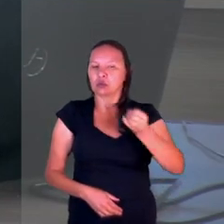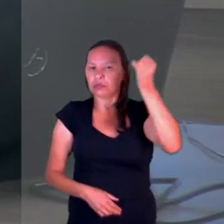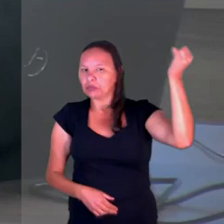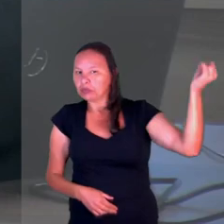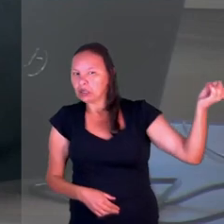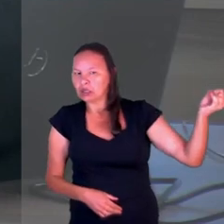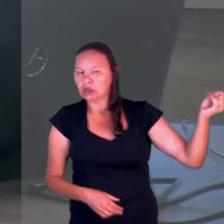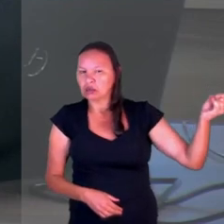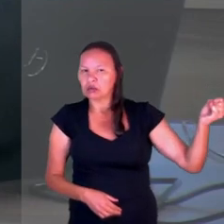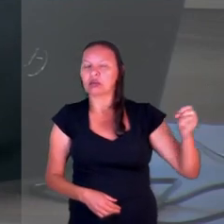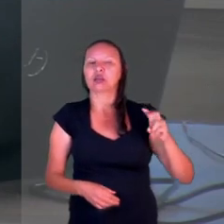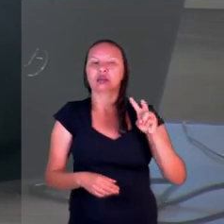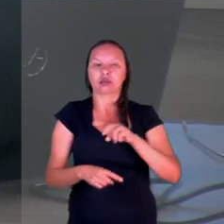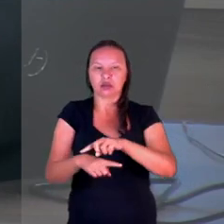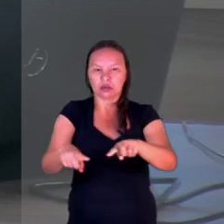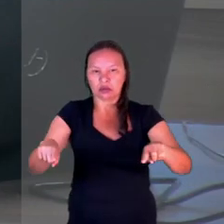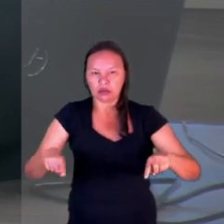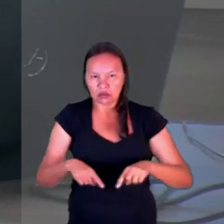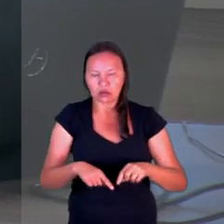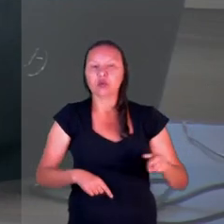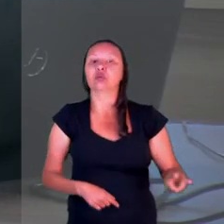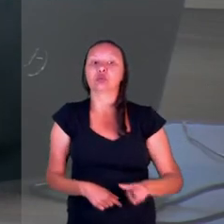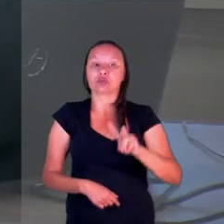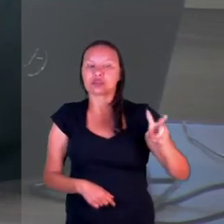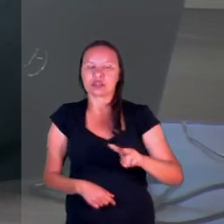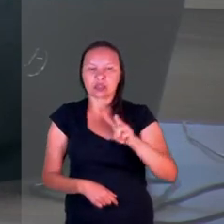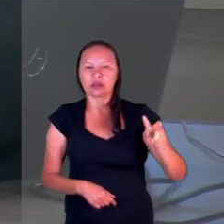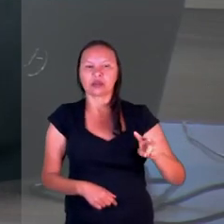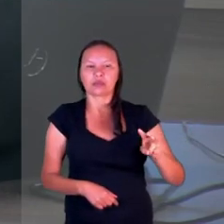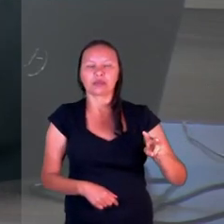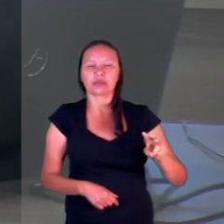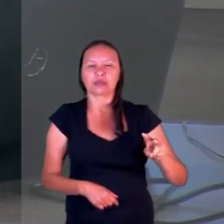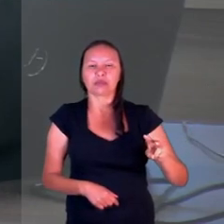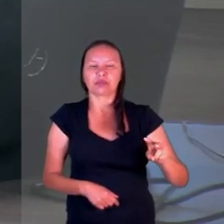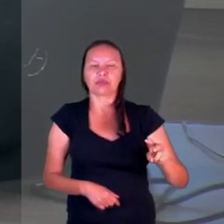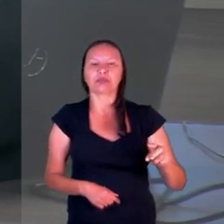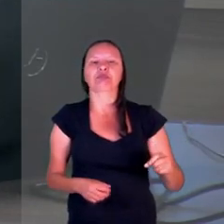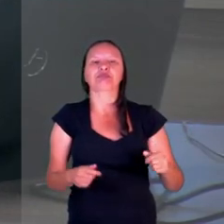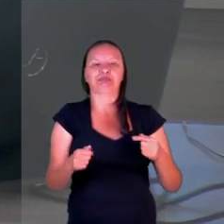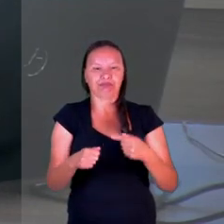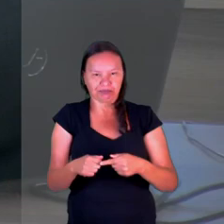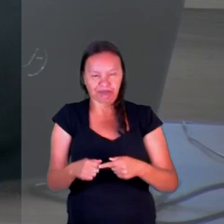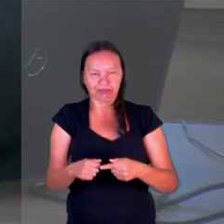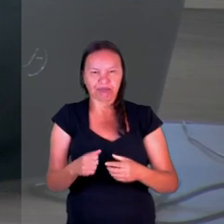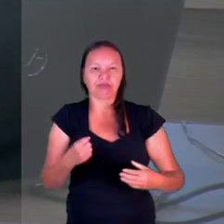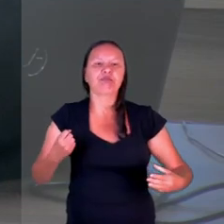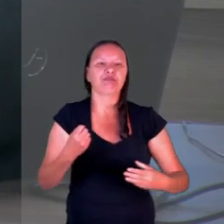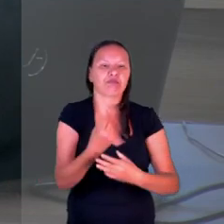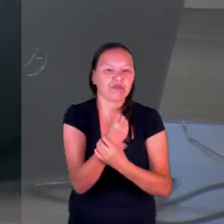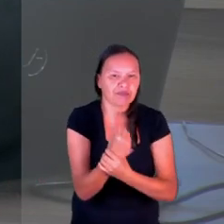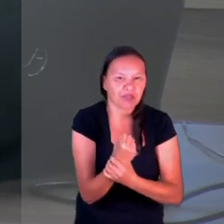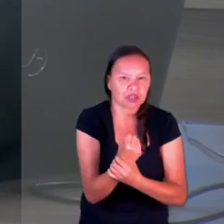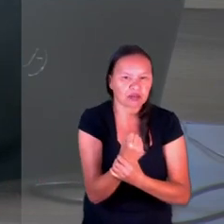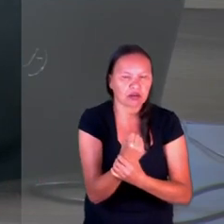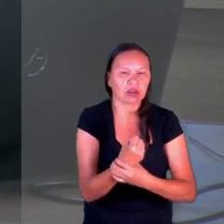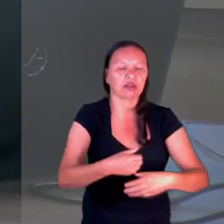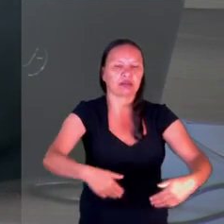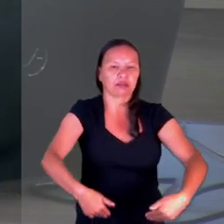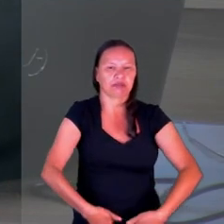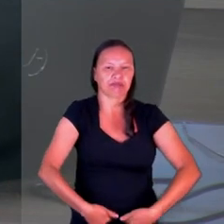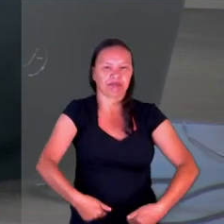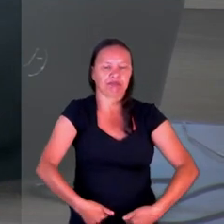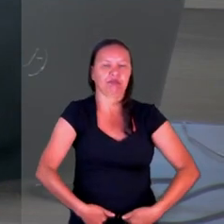ela está sendo uma área utilizada exatamente para atingir a segurança alimentar Então esse